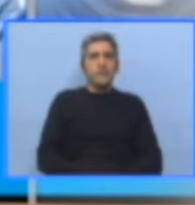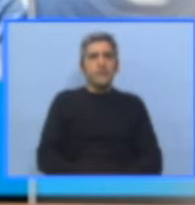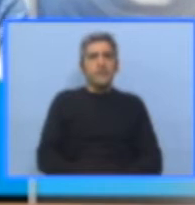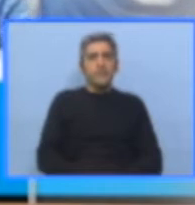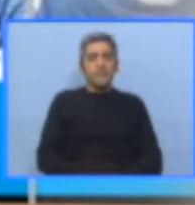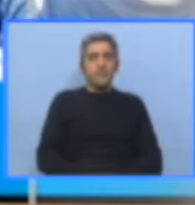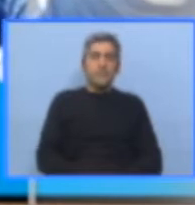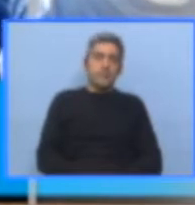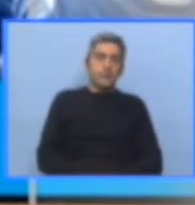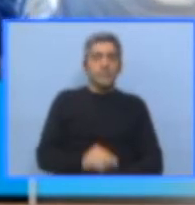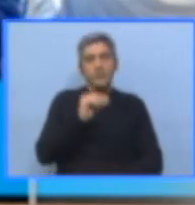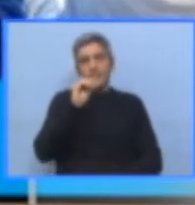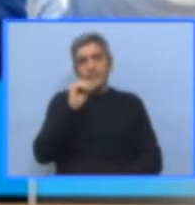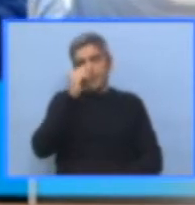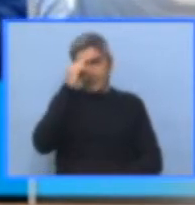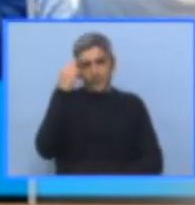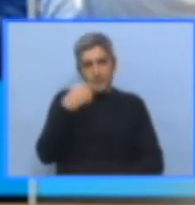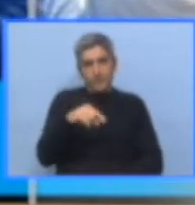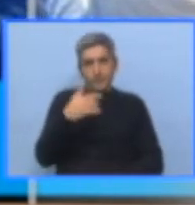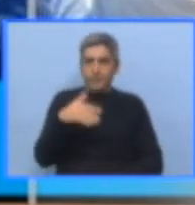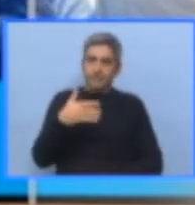É um bocadinho difícil